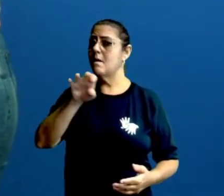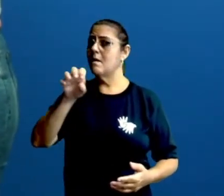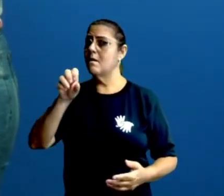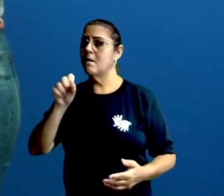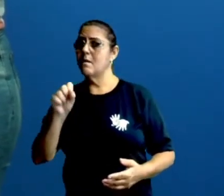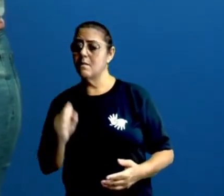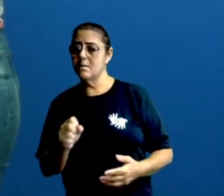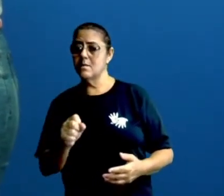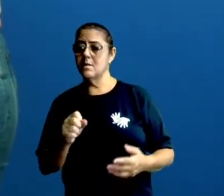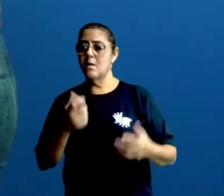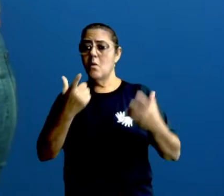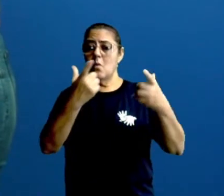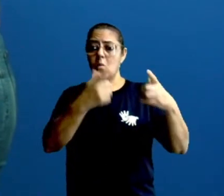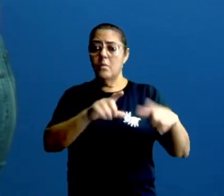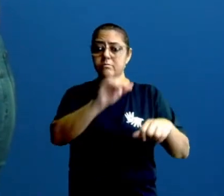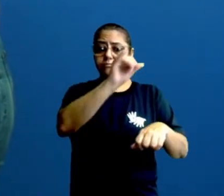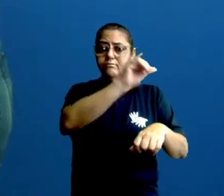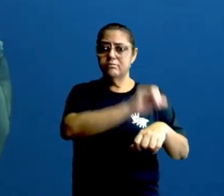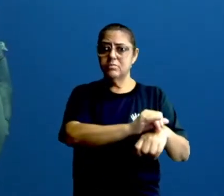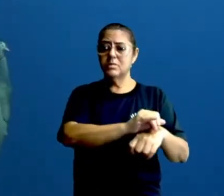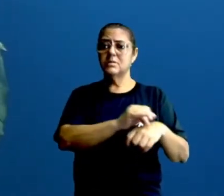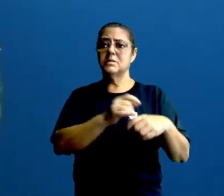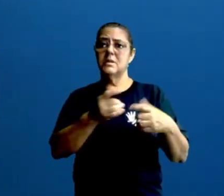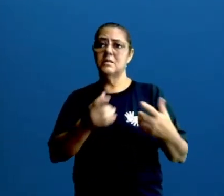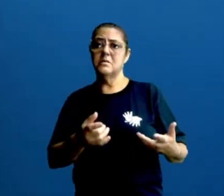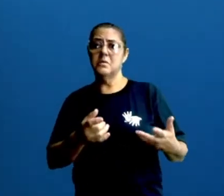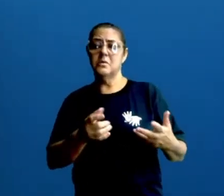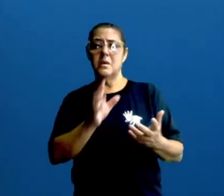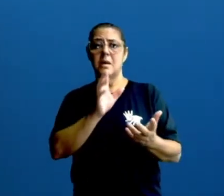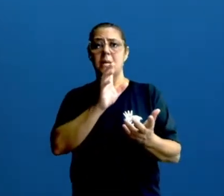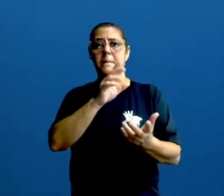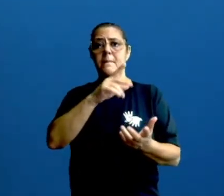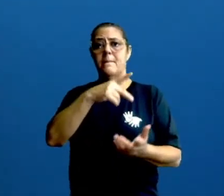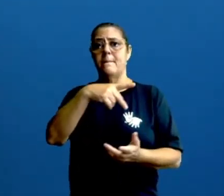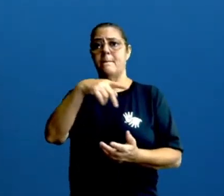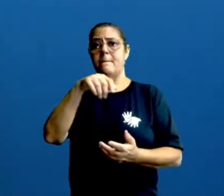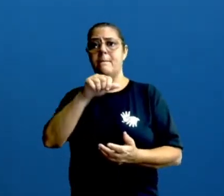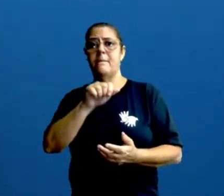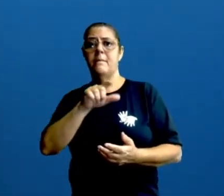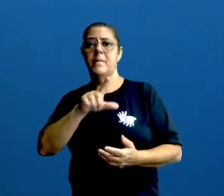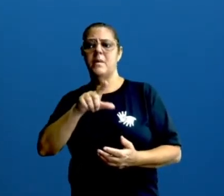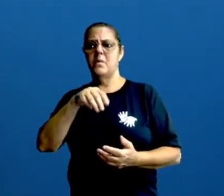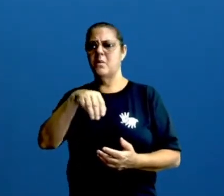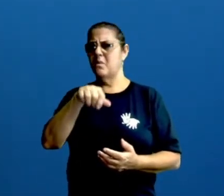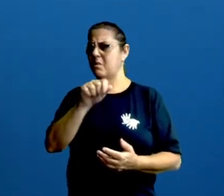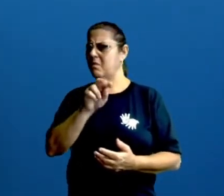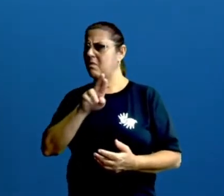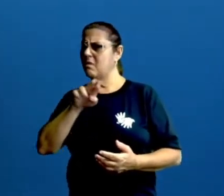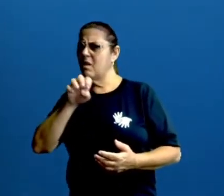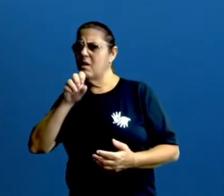no estado de Alagoas, na cidade de Palmares, no município de União dos